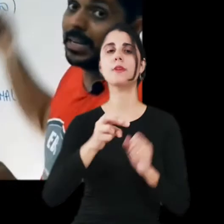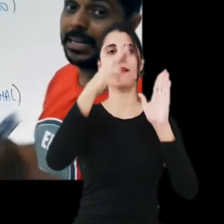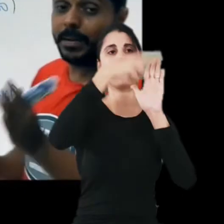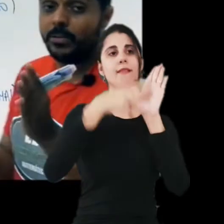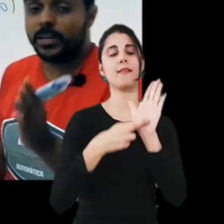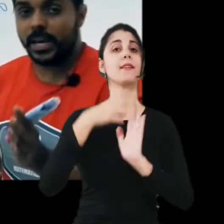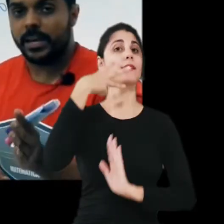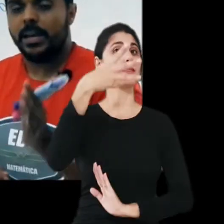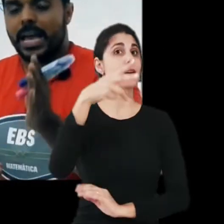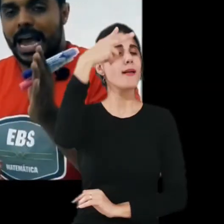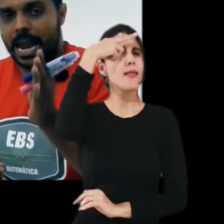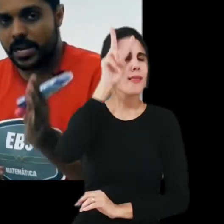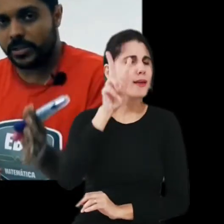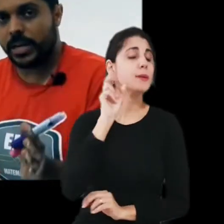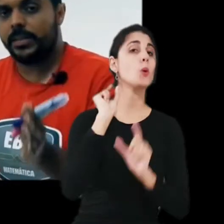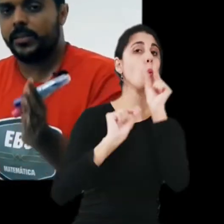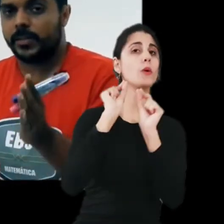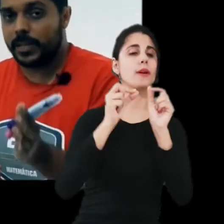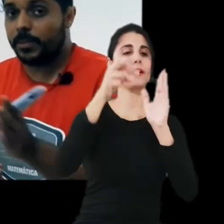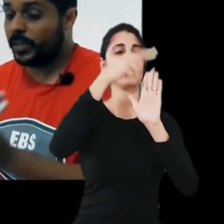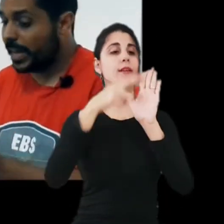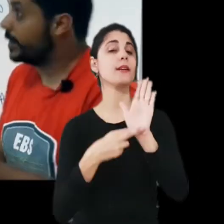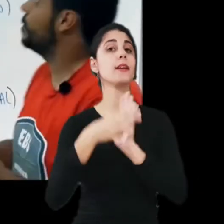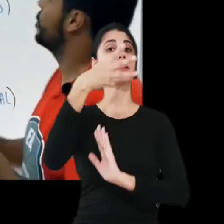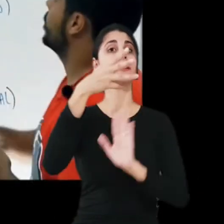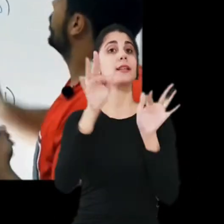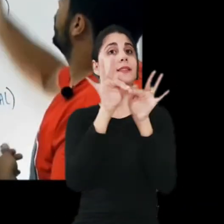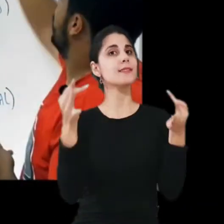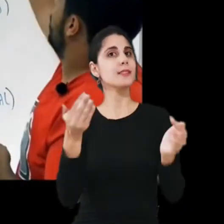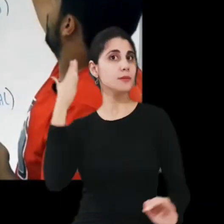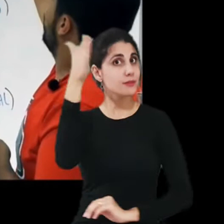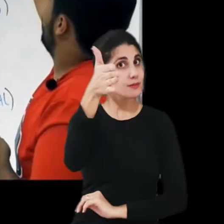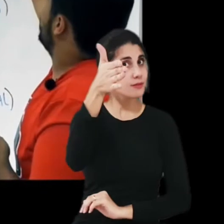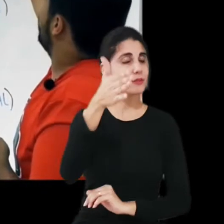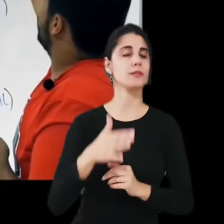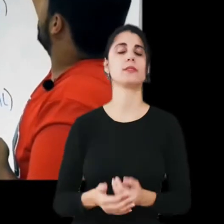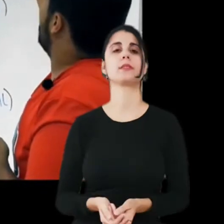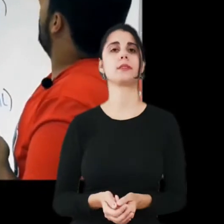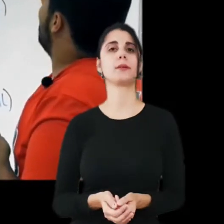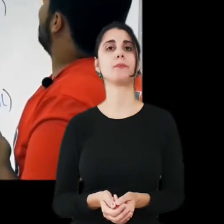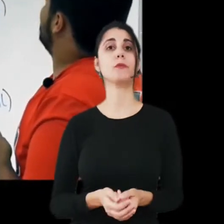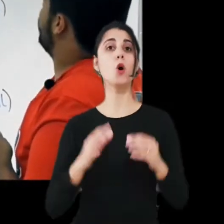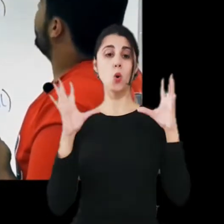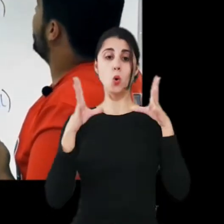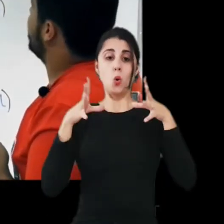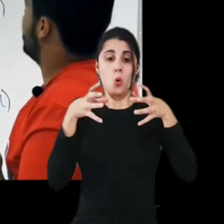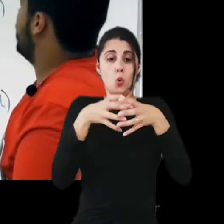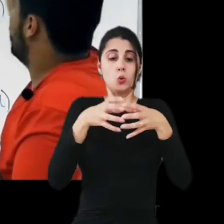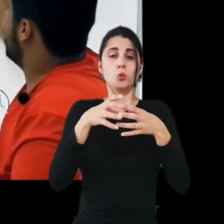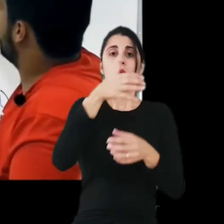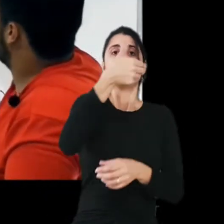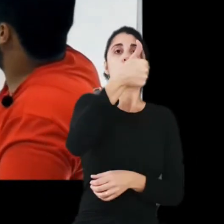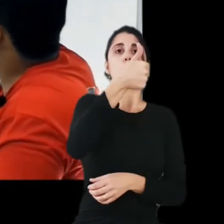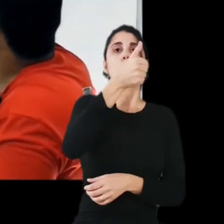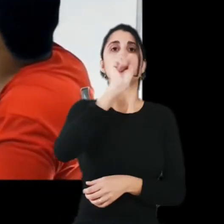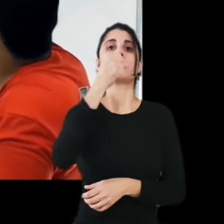3. Lembrando que é a regra de 3 simples direta. Veja que o total é 180.